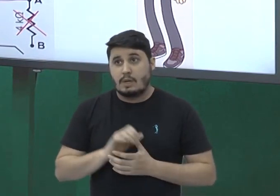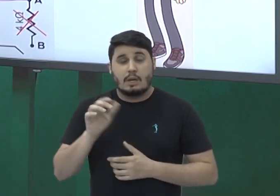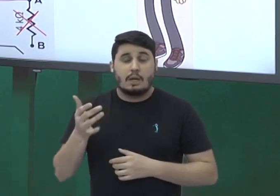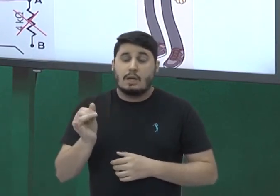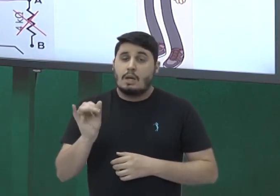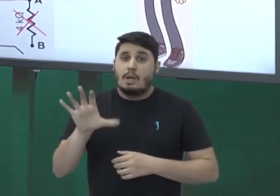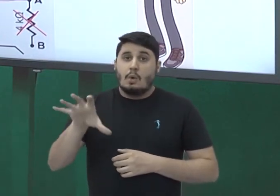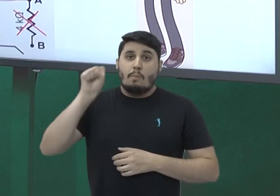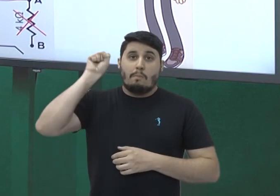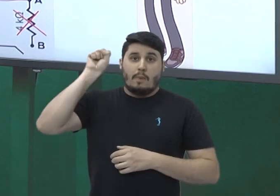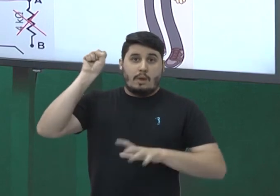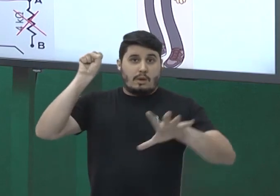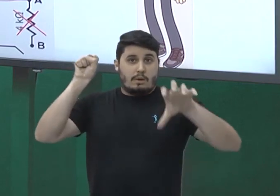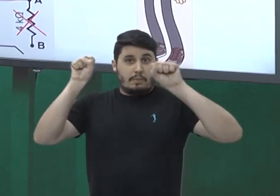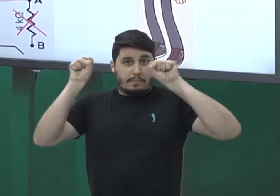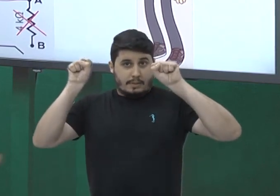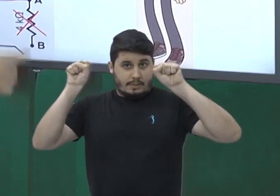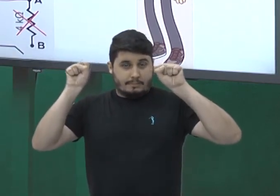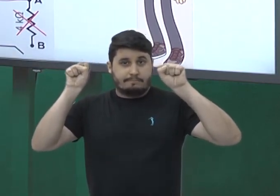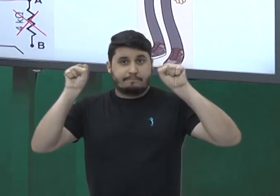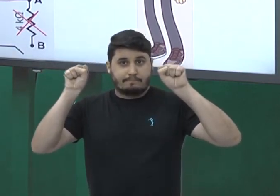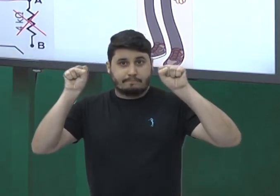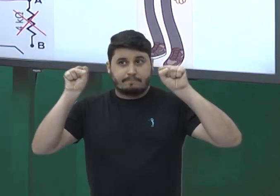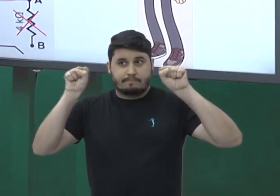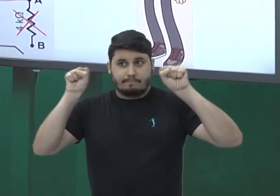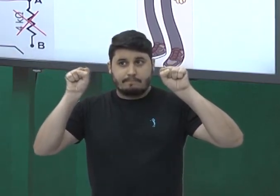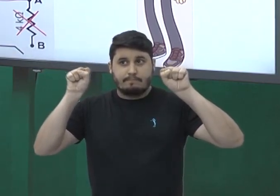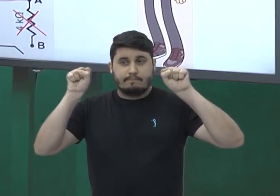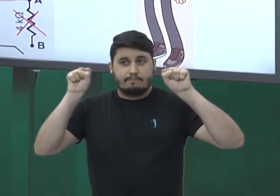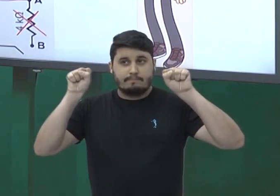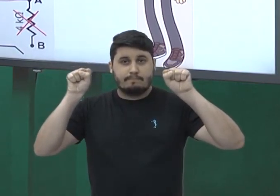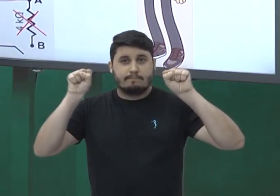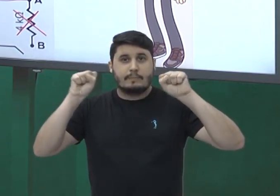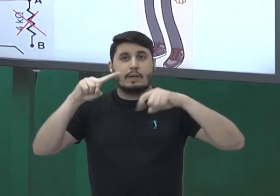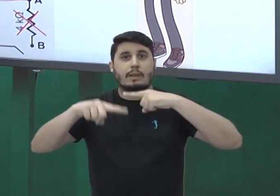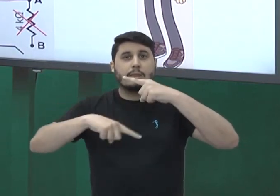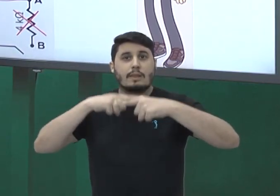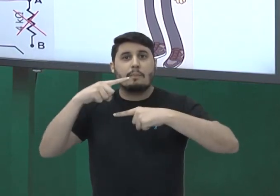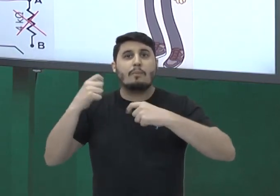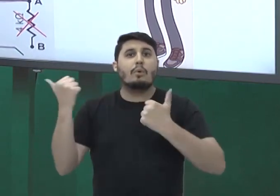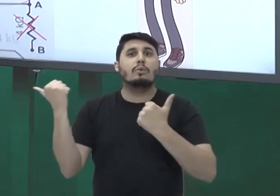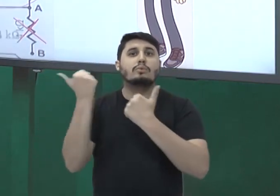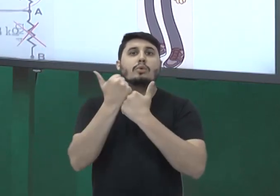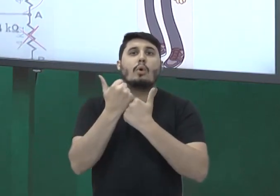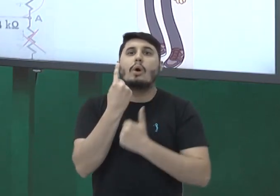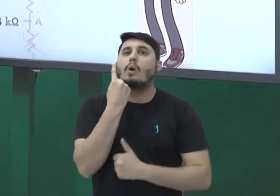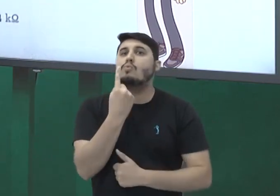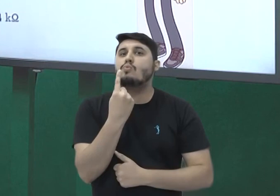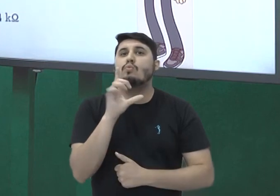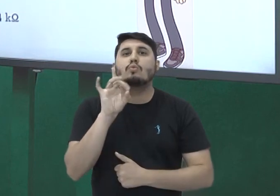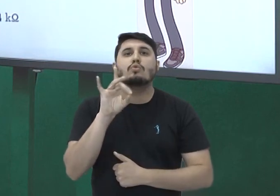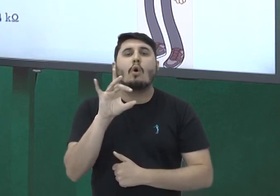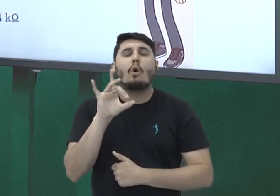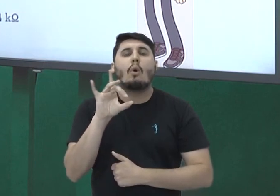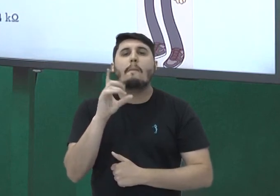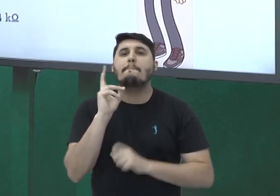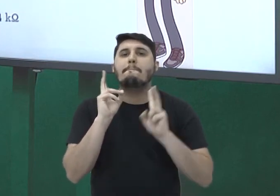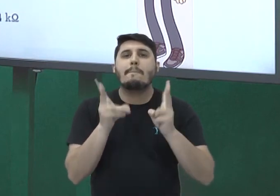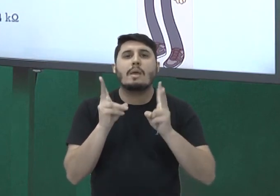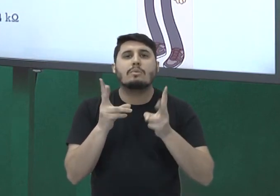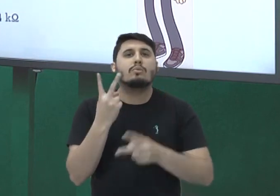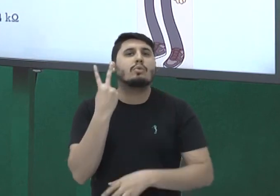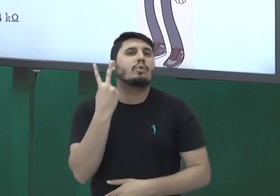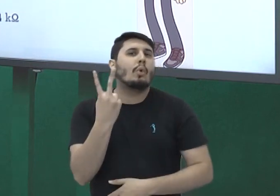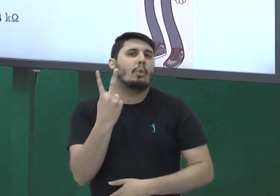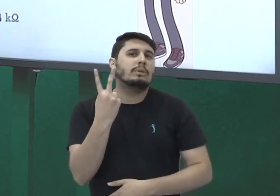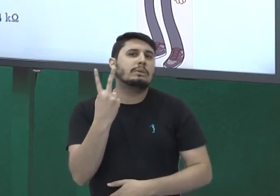esses 2 resistores daqui e vou trocar por apenas um de quanto? De 2, certo? Então é assim